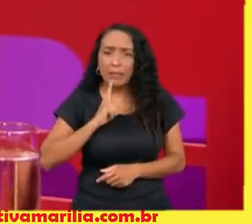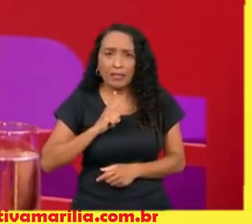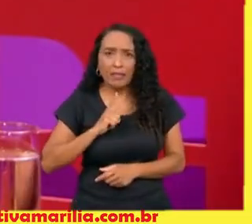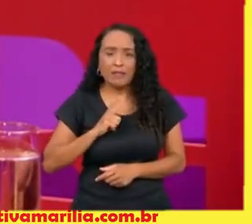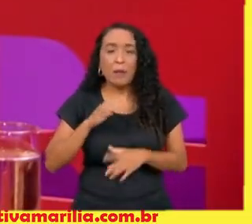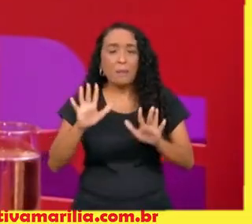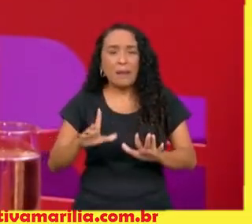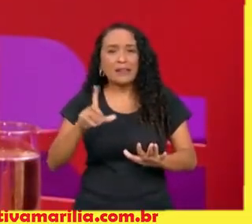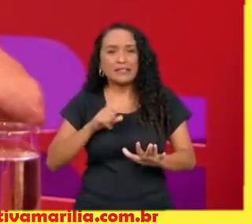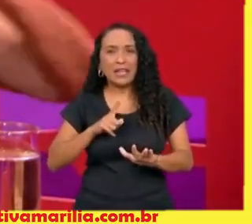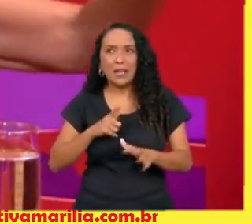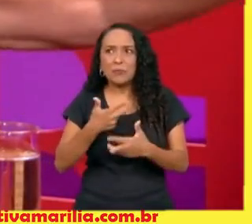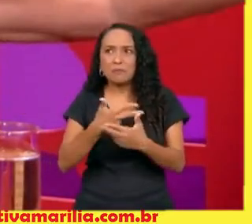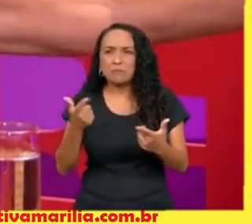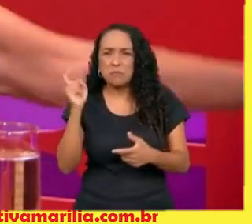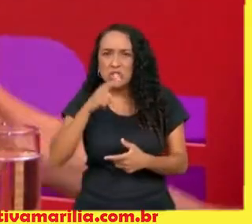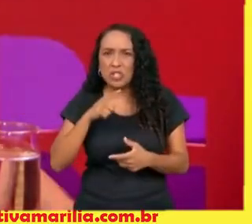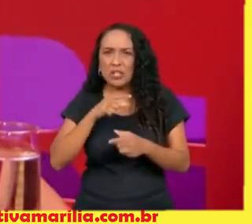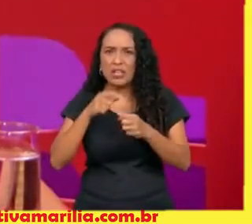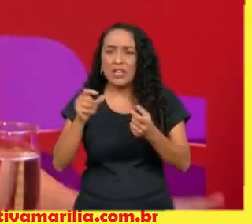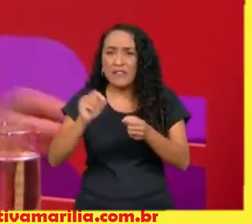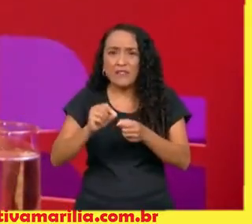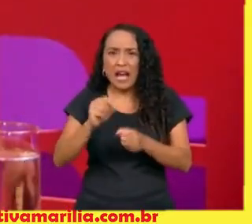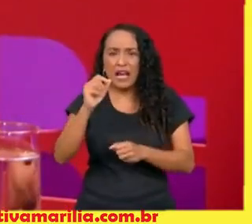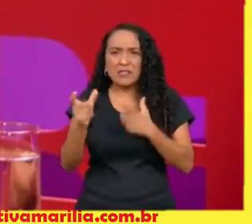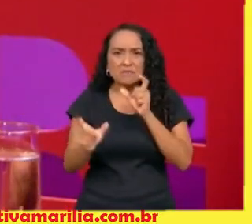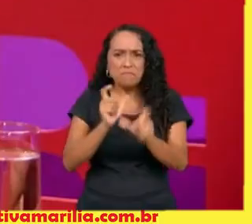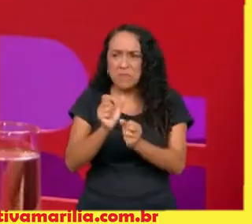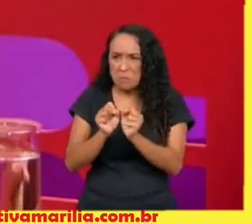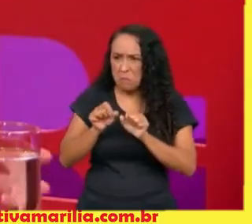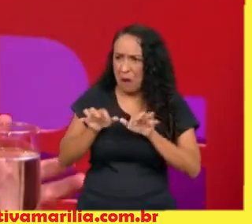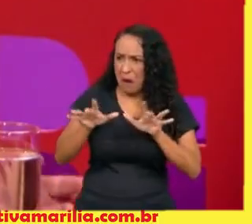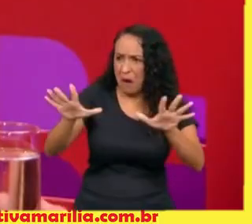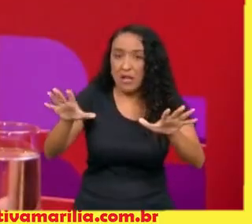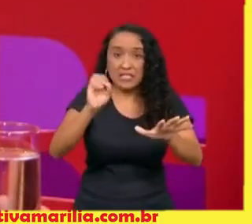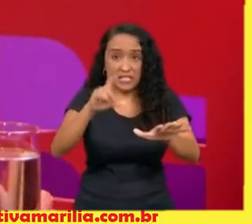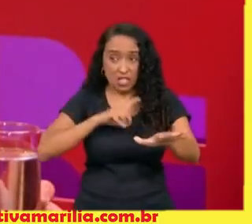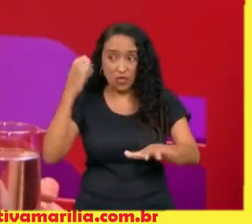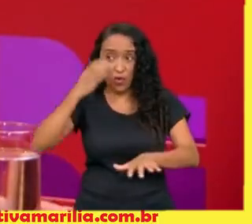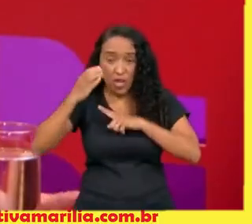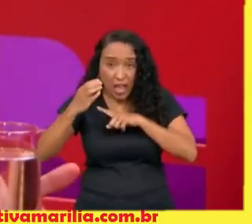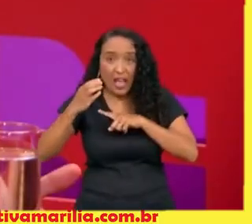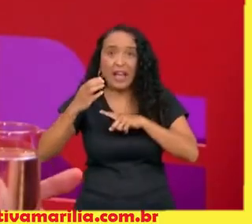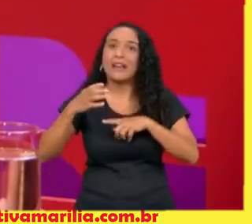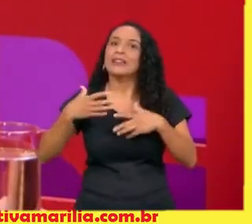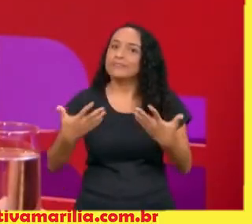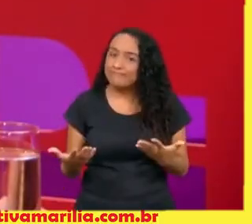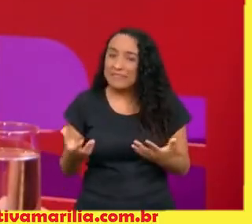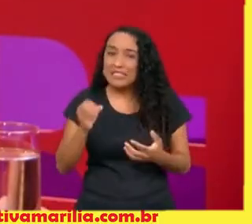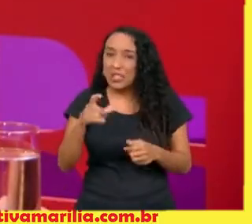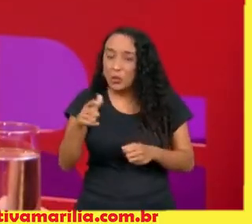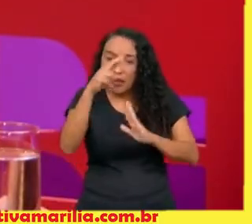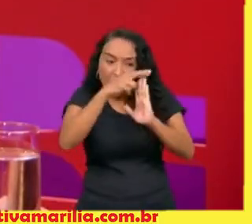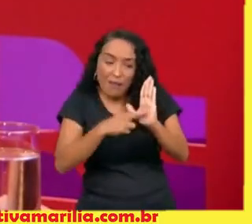isso em escala sem limites, né? Basta qualquer pessoa ter um celular e sem uma